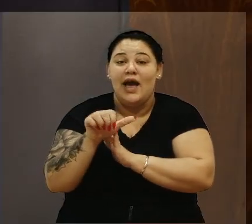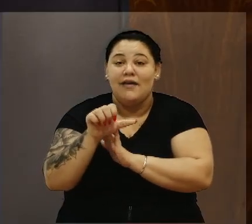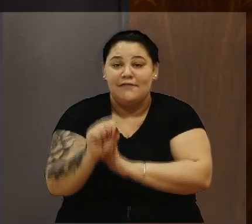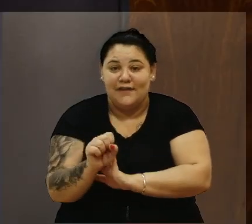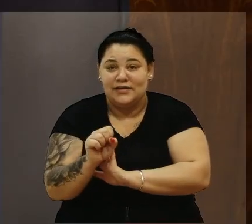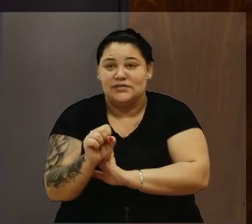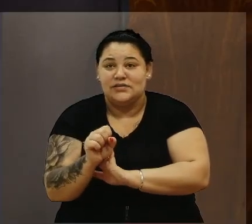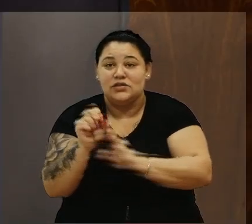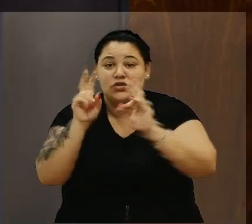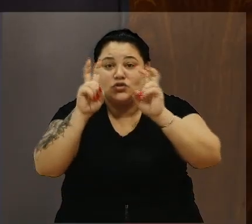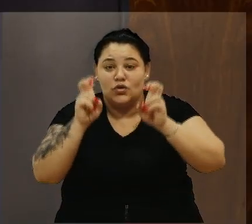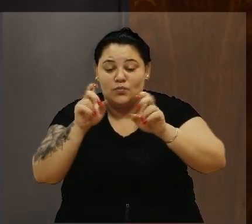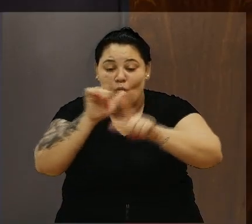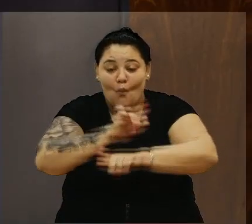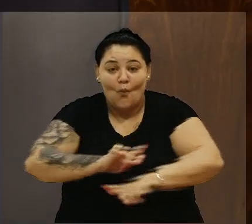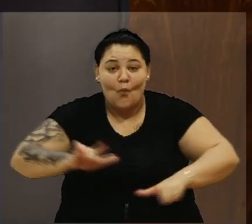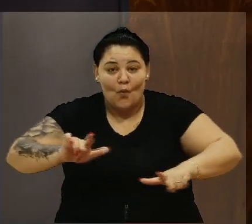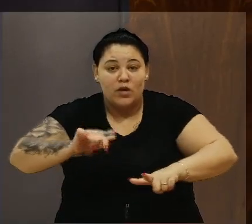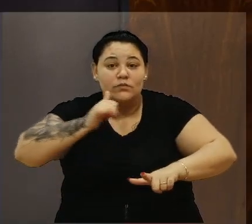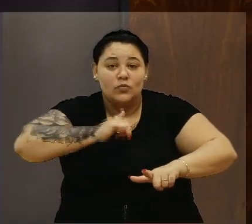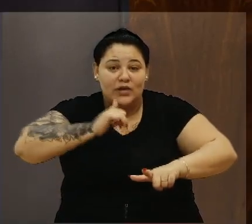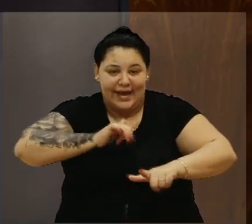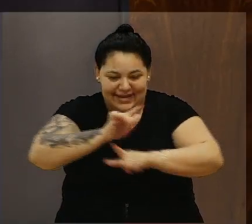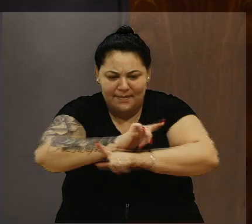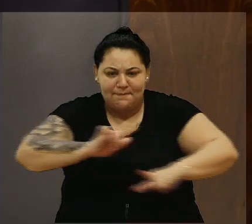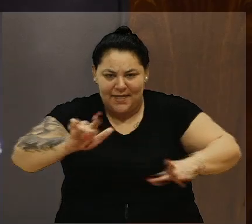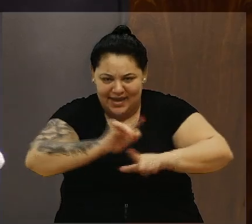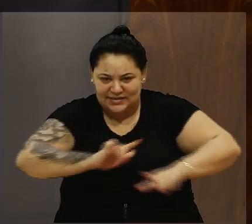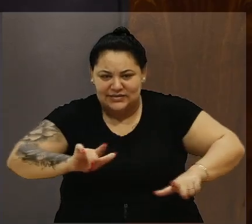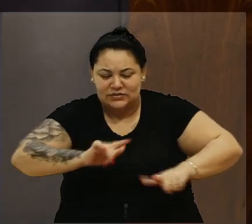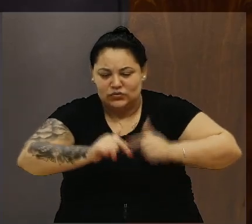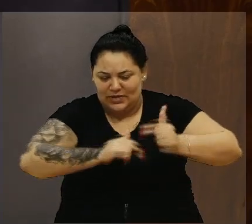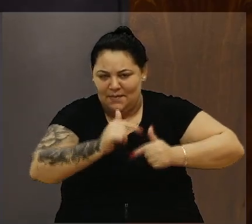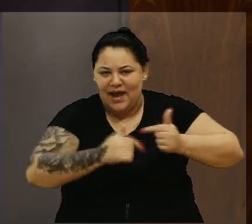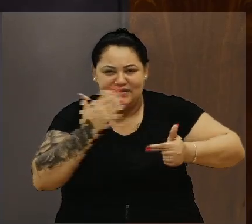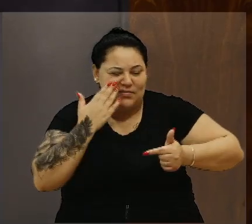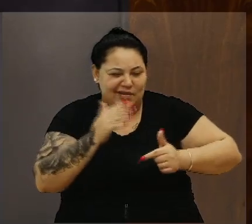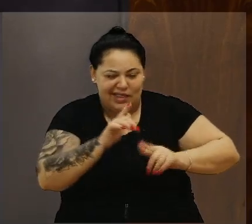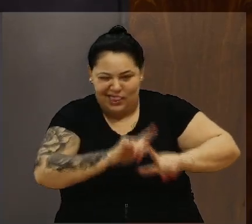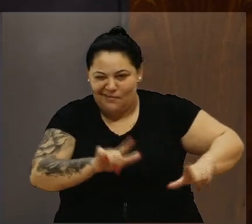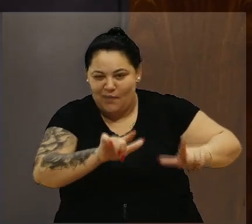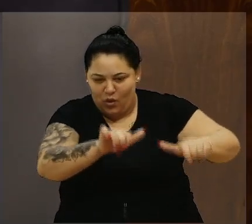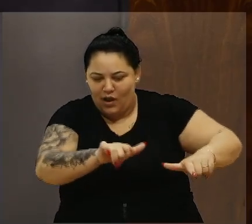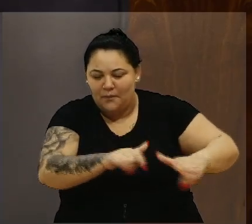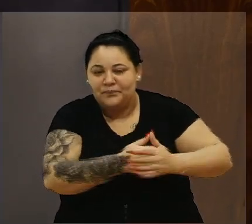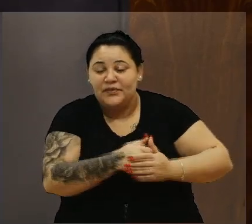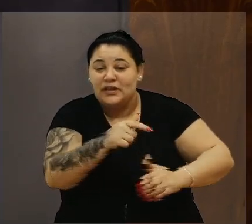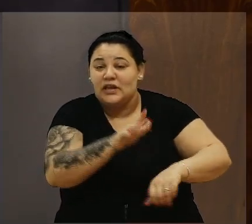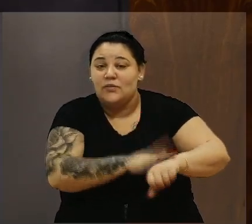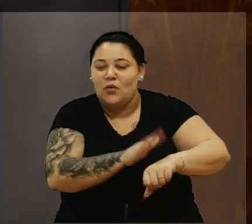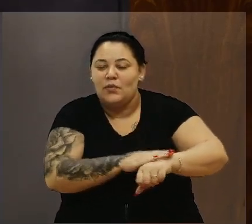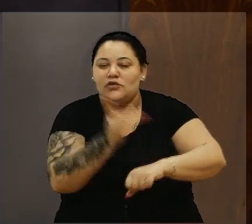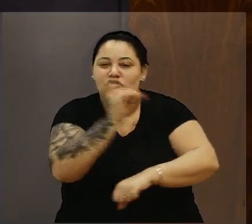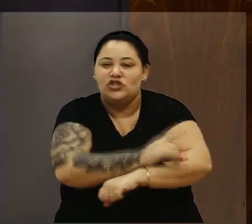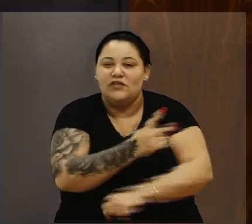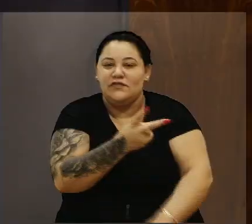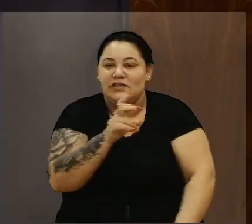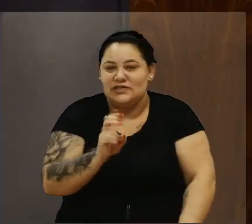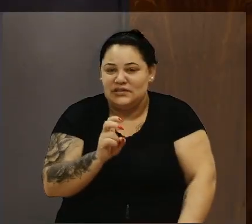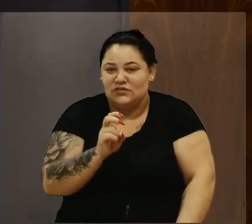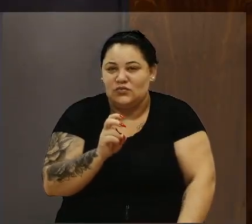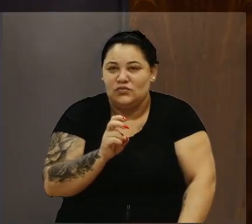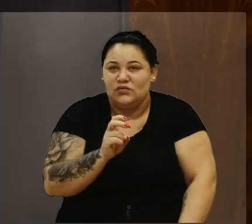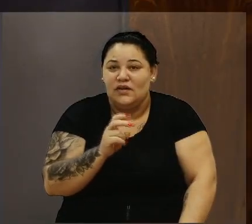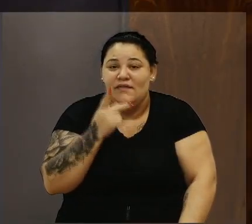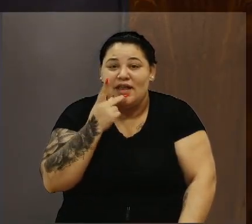higienizadoras, higienizadores dos serviços. naquele momento, dia 25, foi falado que